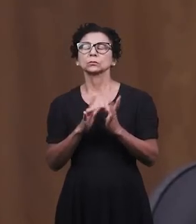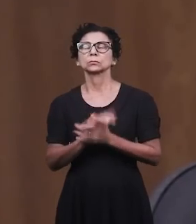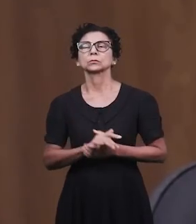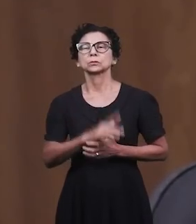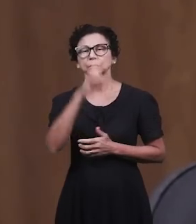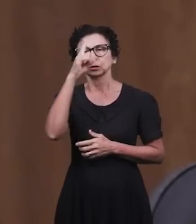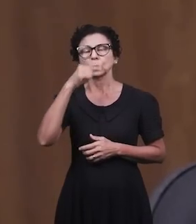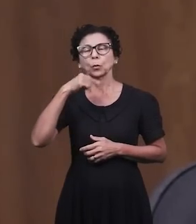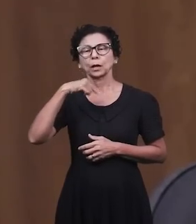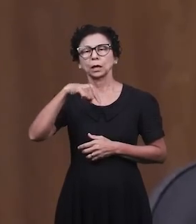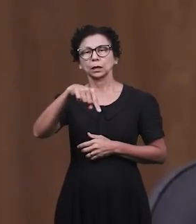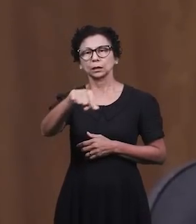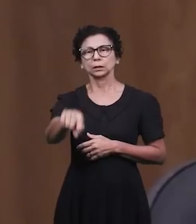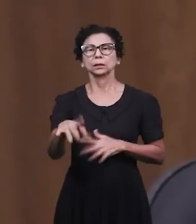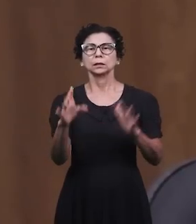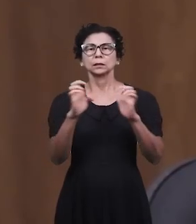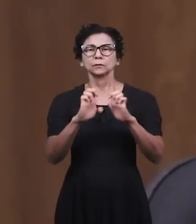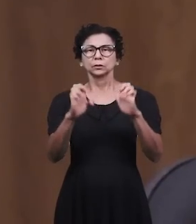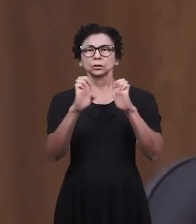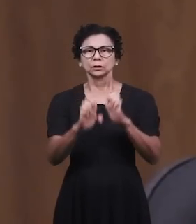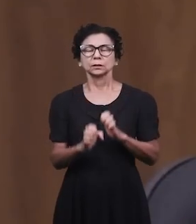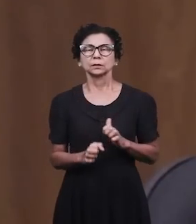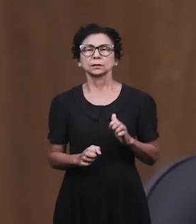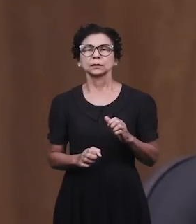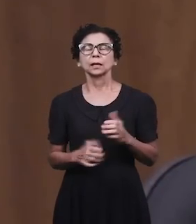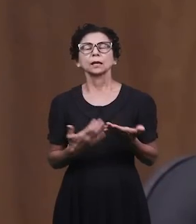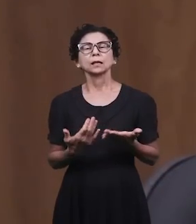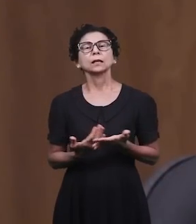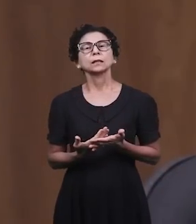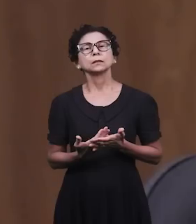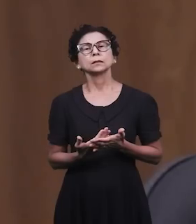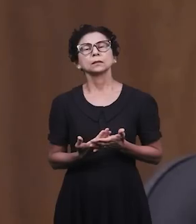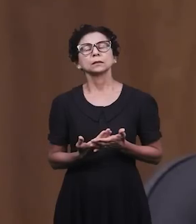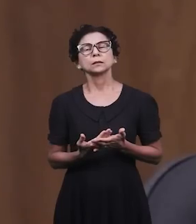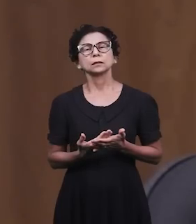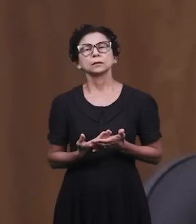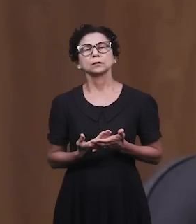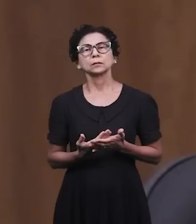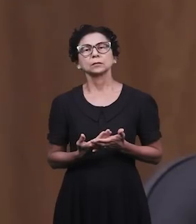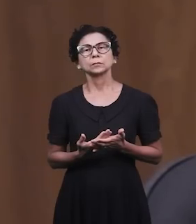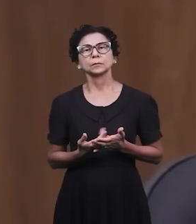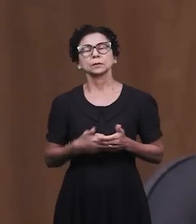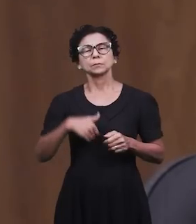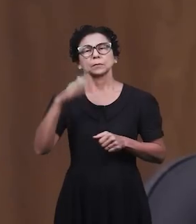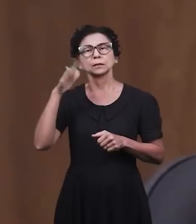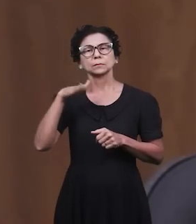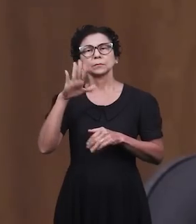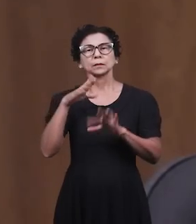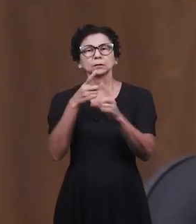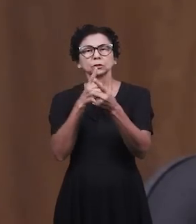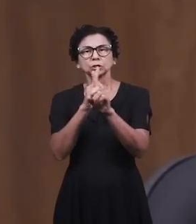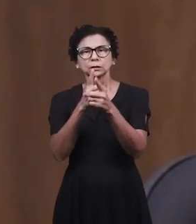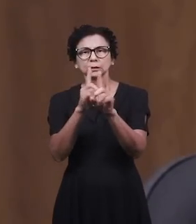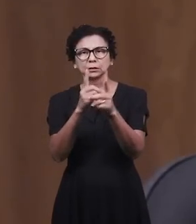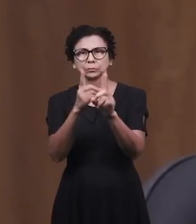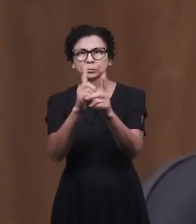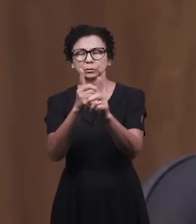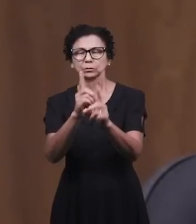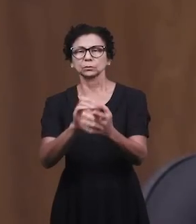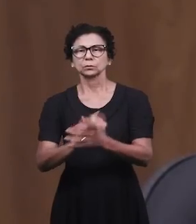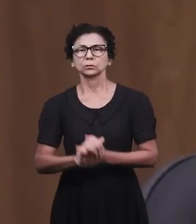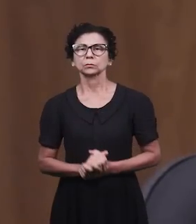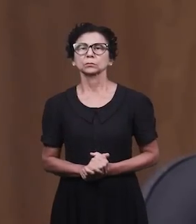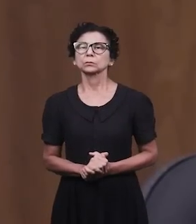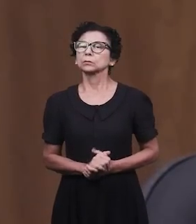nome do Pai, do Filho e do Espírito Santo. Então o batismo faz parte da vida do crente, do servo